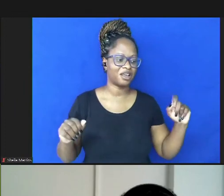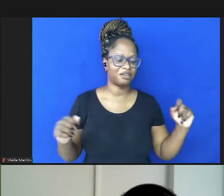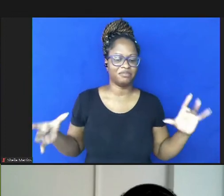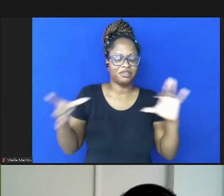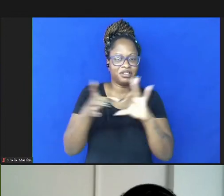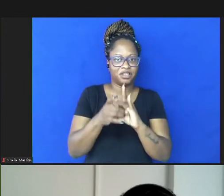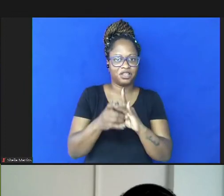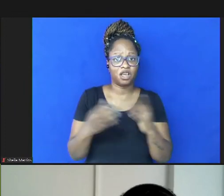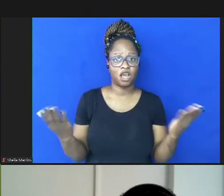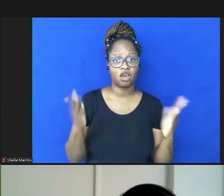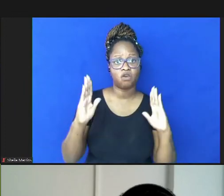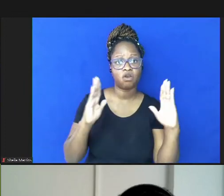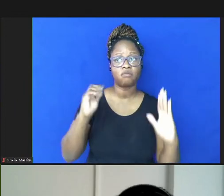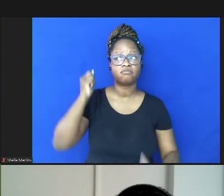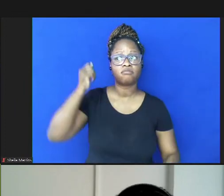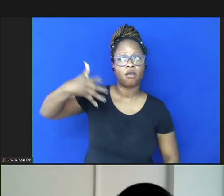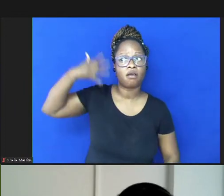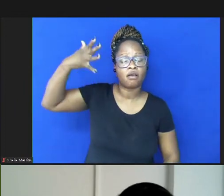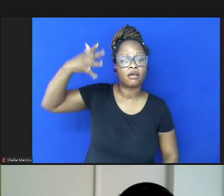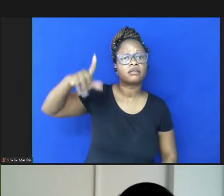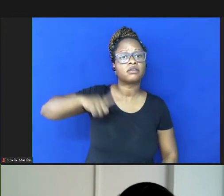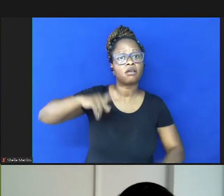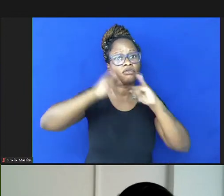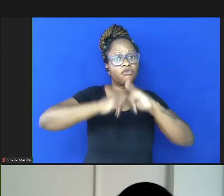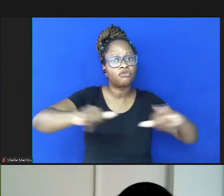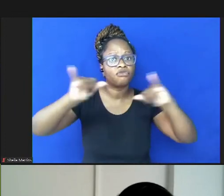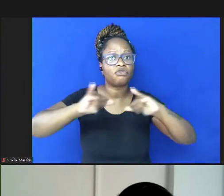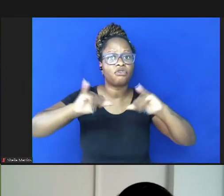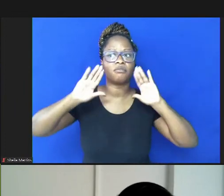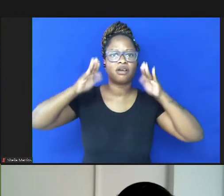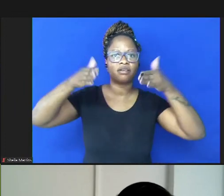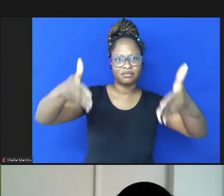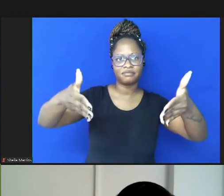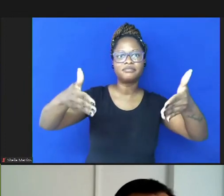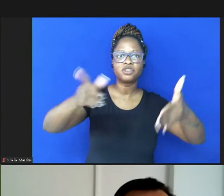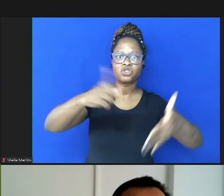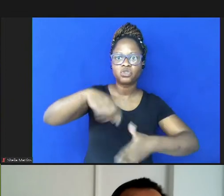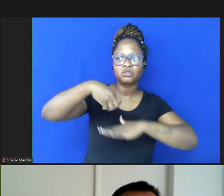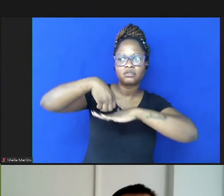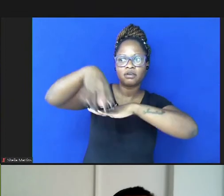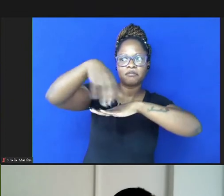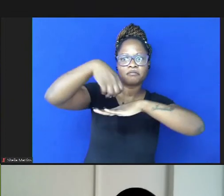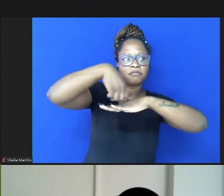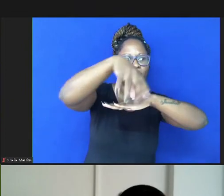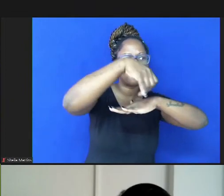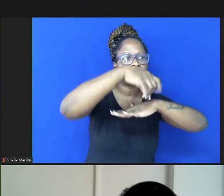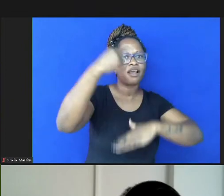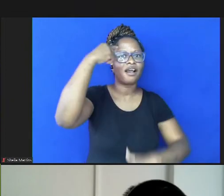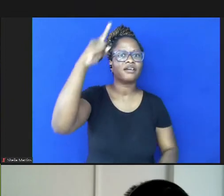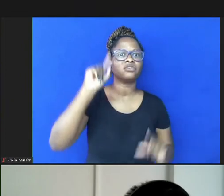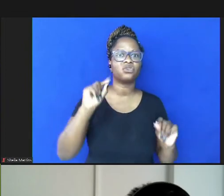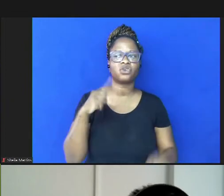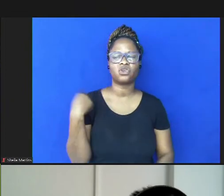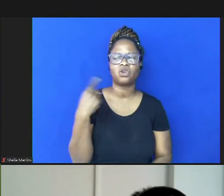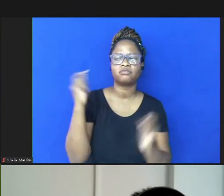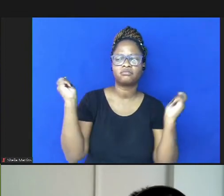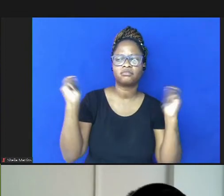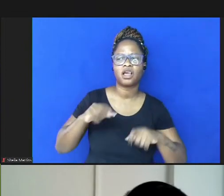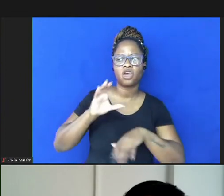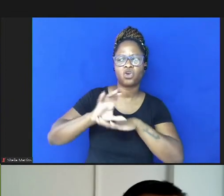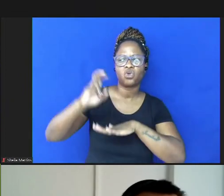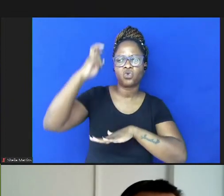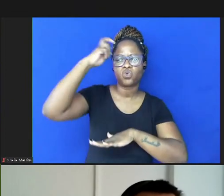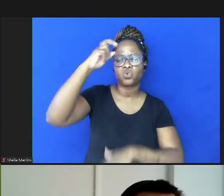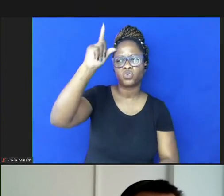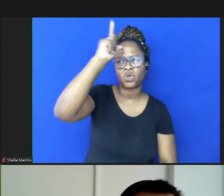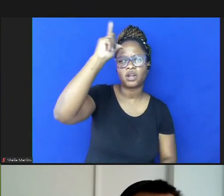conjunto de seminários, além da informação científica específica que a gente vai trazer nos conteúdos, a ideia é a gente poder falar um pouco da cultura alemã, falou-se